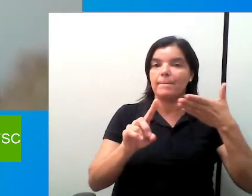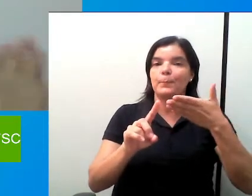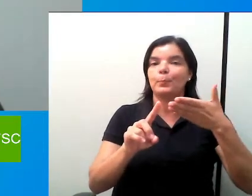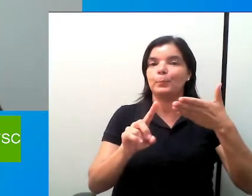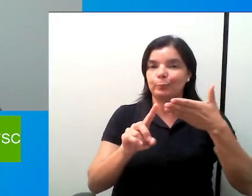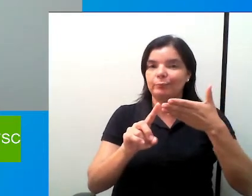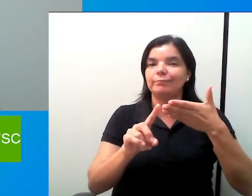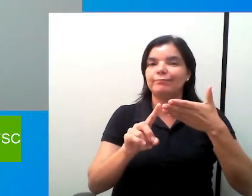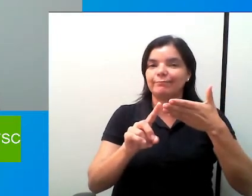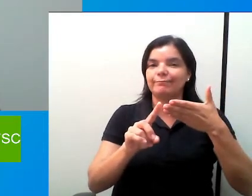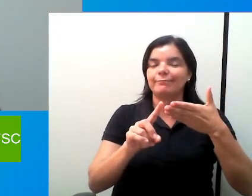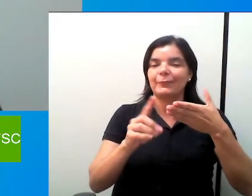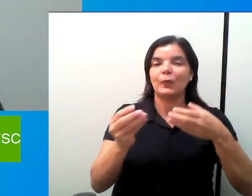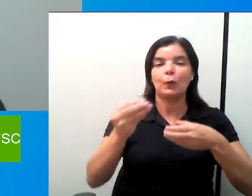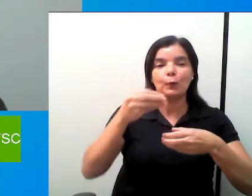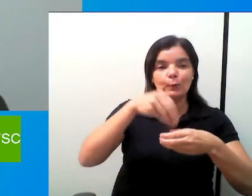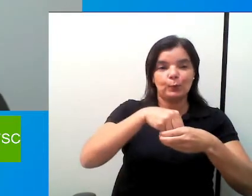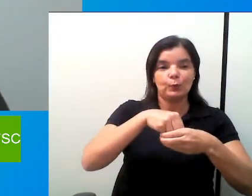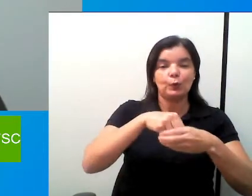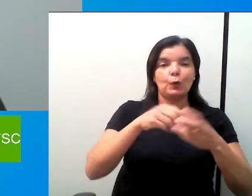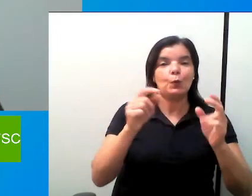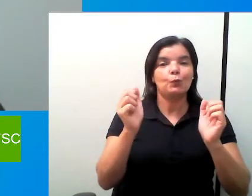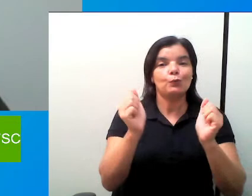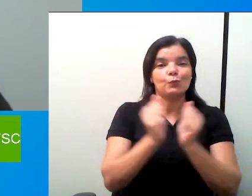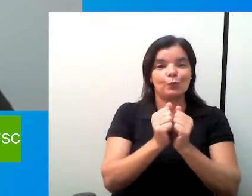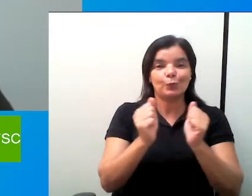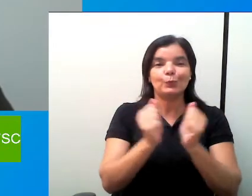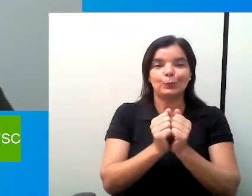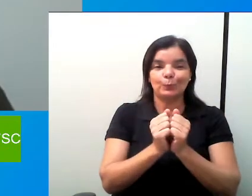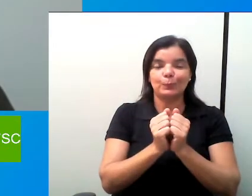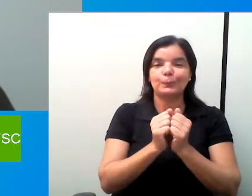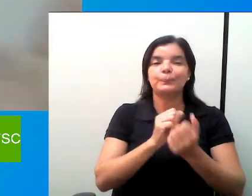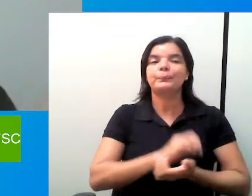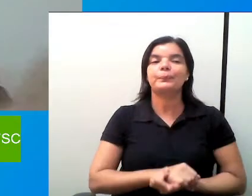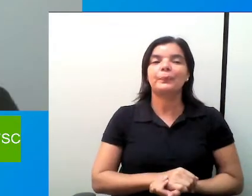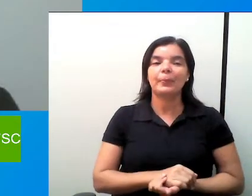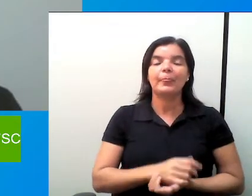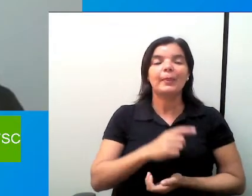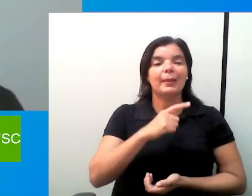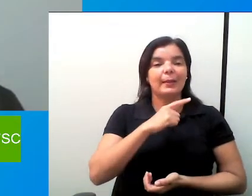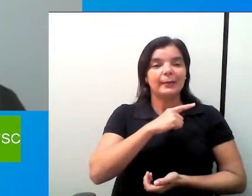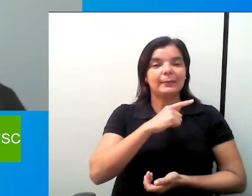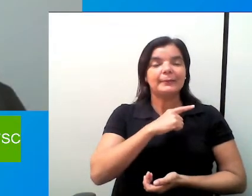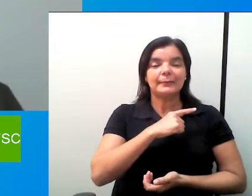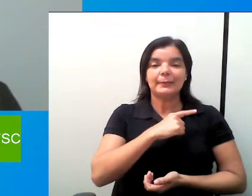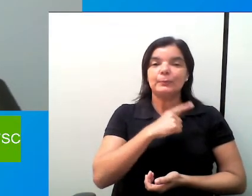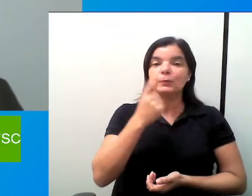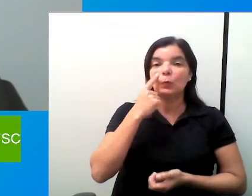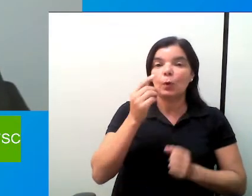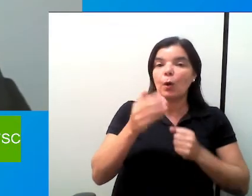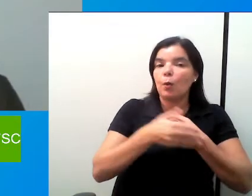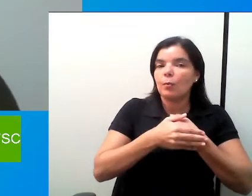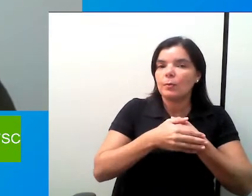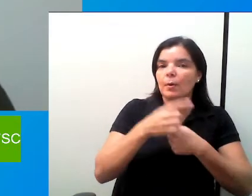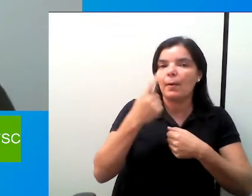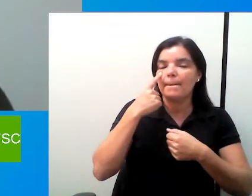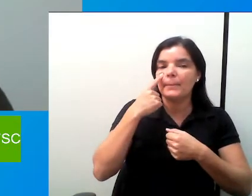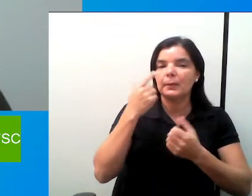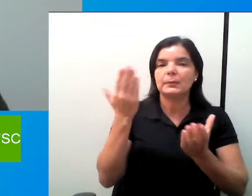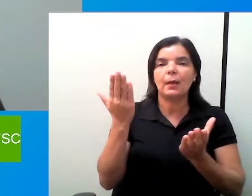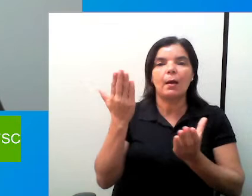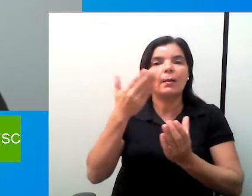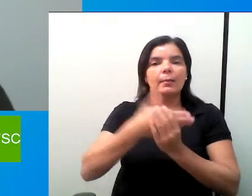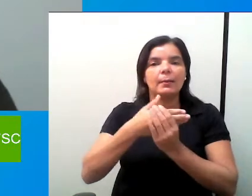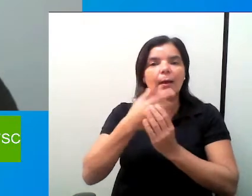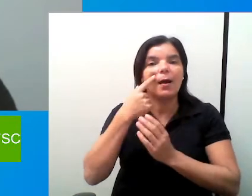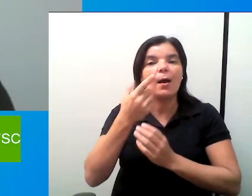e juntos chegam a uma solução. Então, chegamos no anonimato, onde as pessoas pegavam um táxi aqui em Lages e diziam assim,